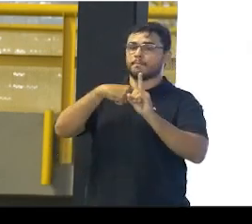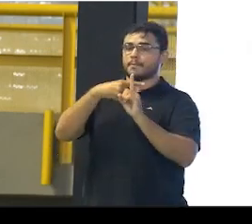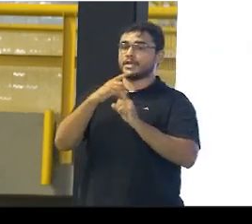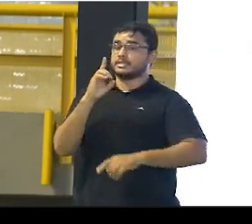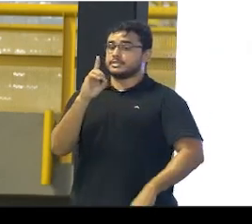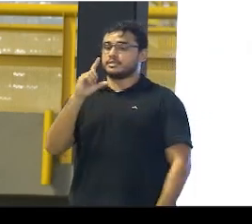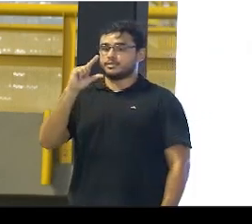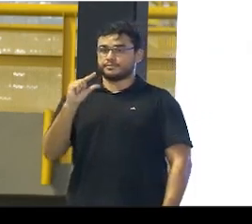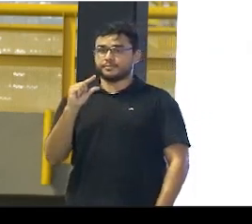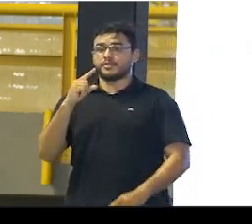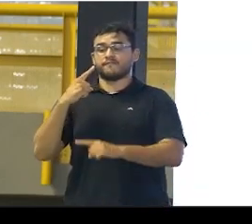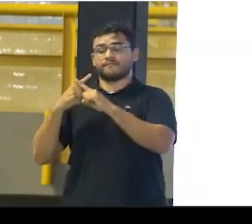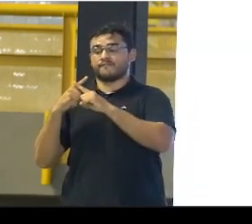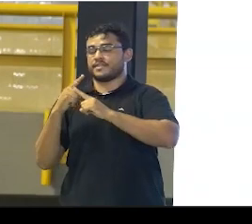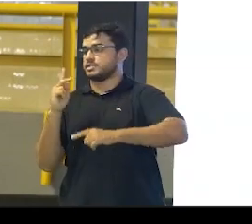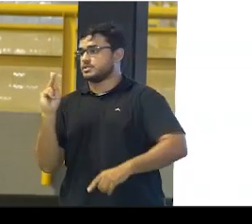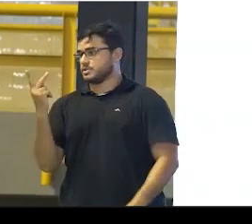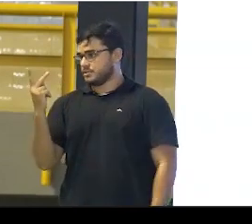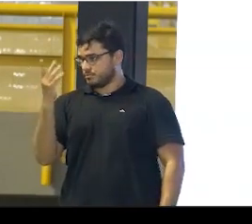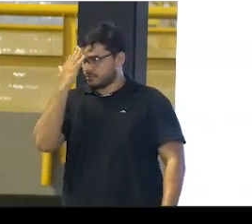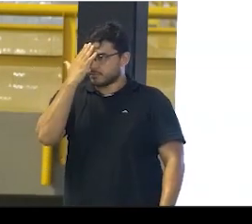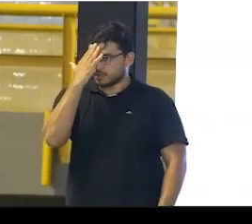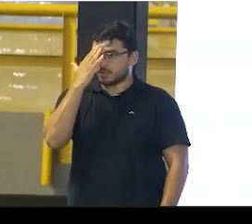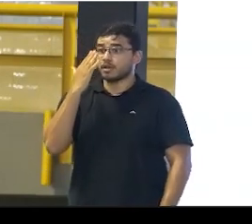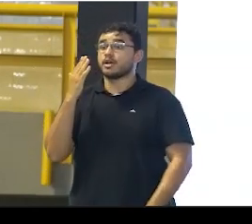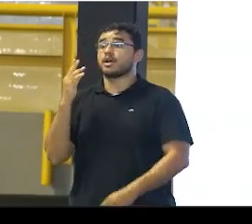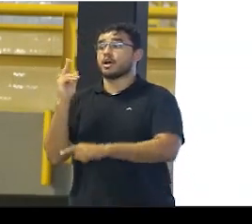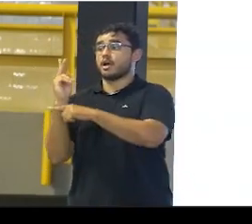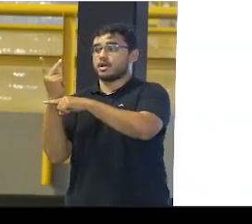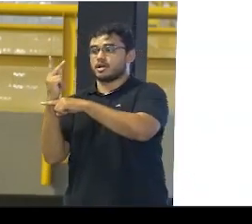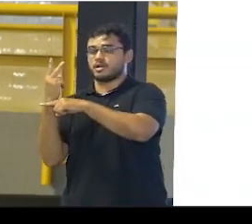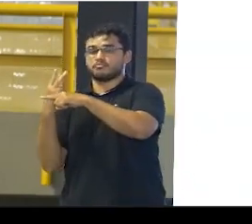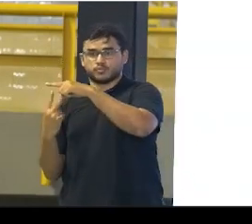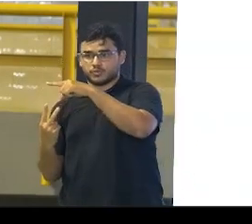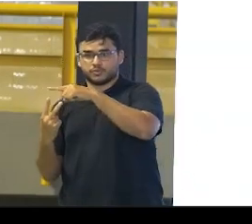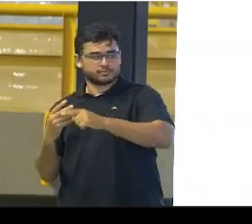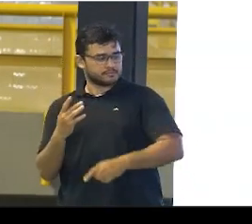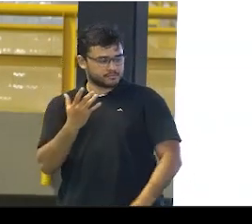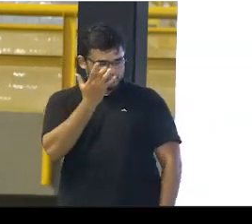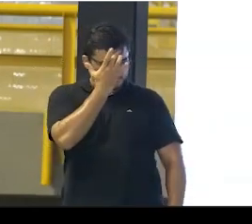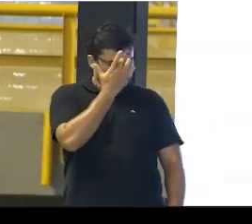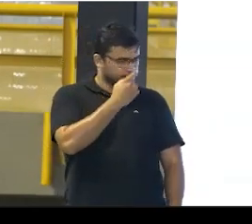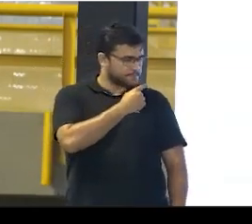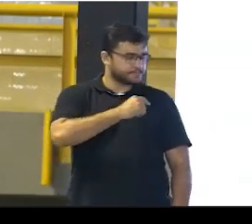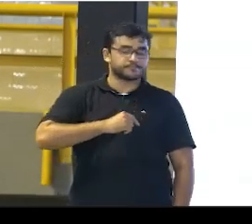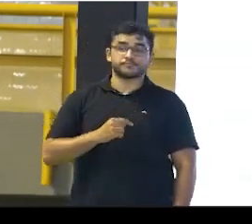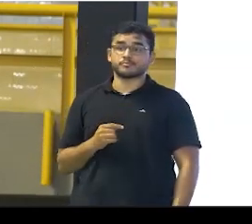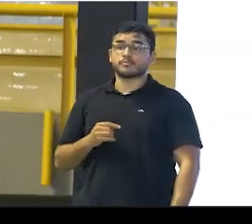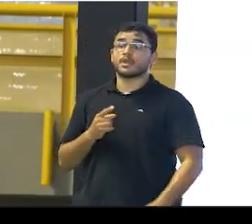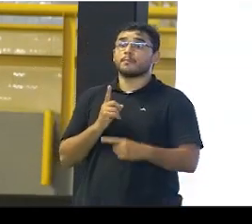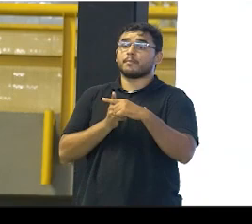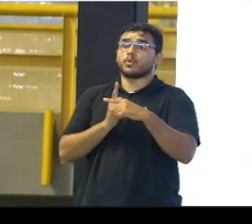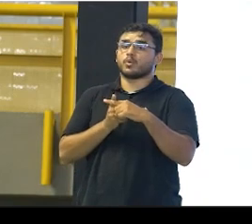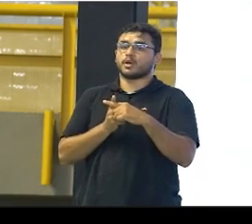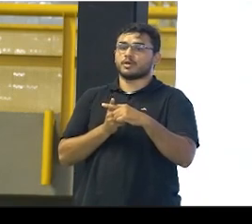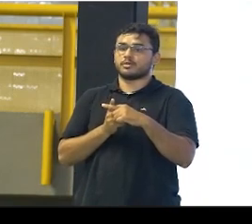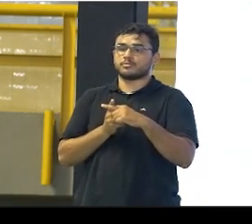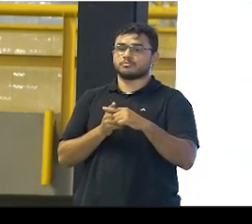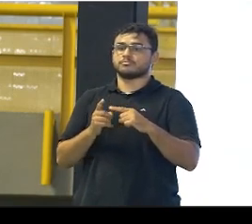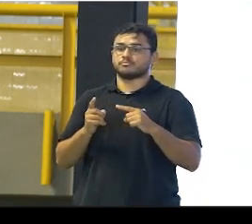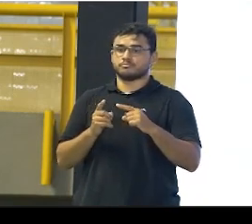Conjunto tal. Esses que são conjuntos, eles têm uma lógica própria dentro do